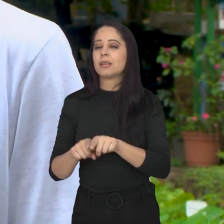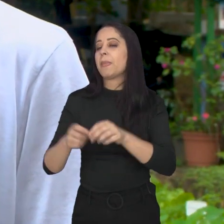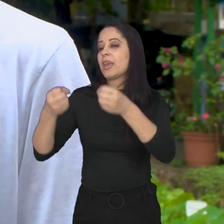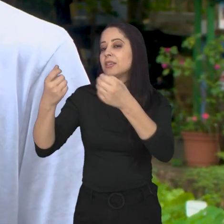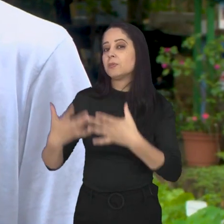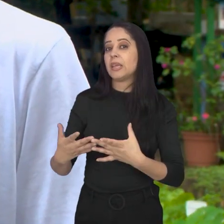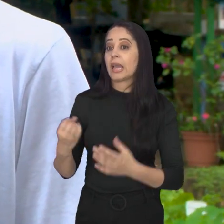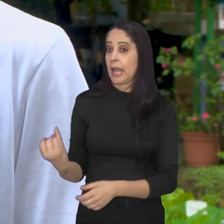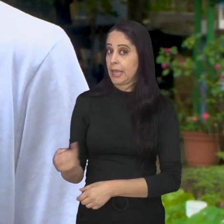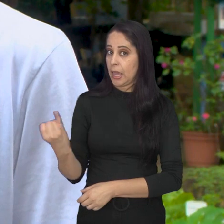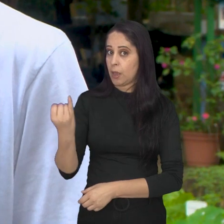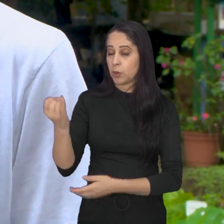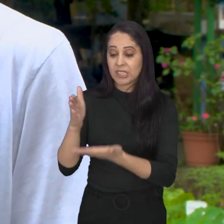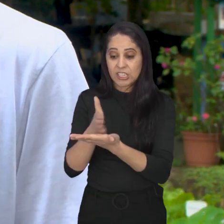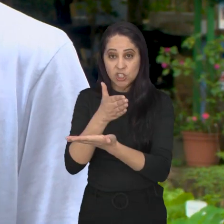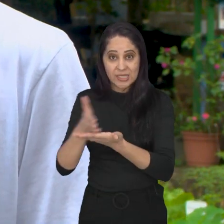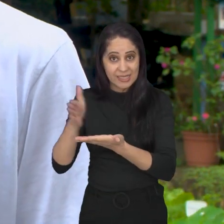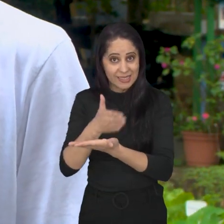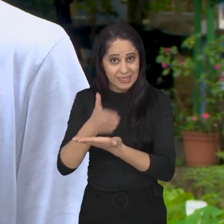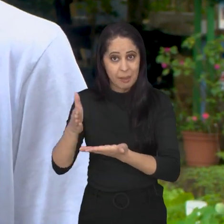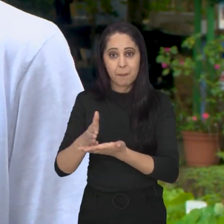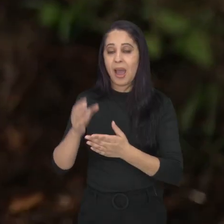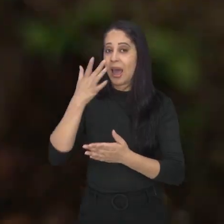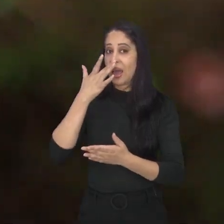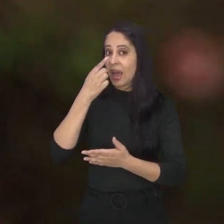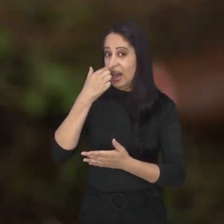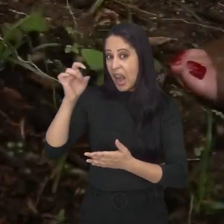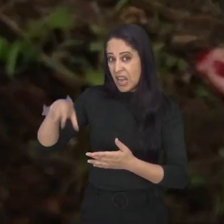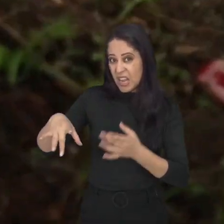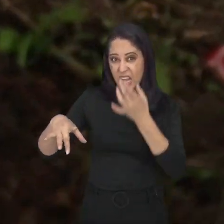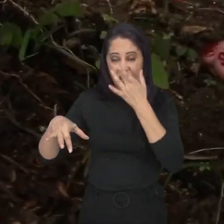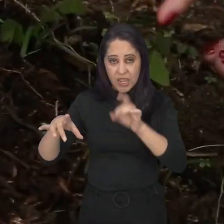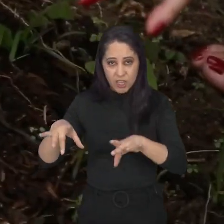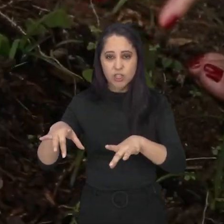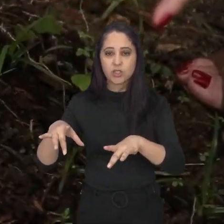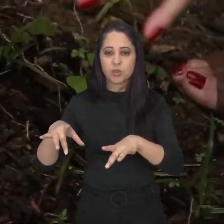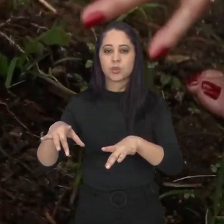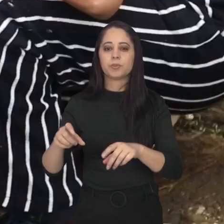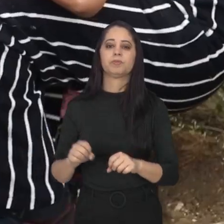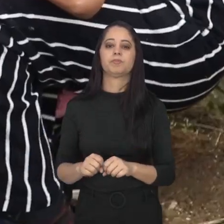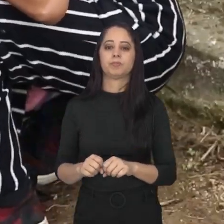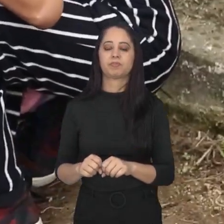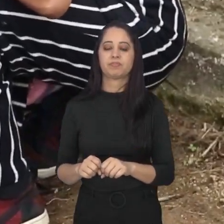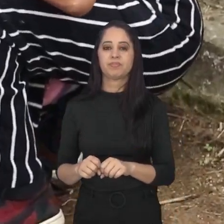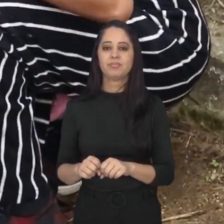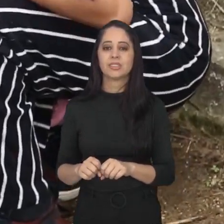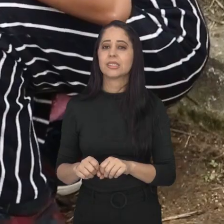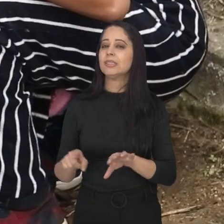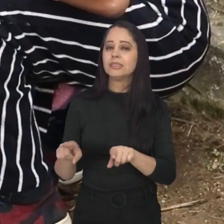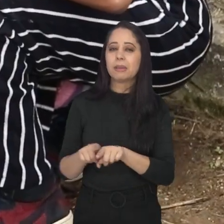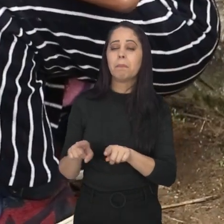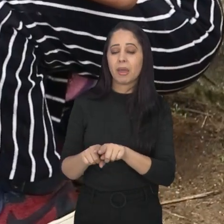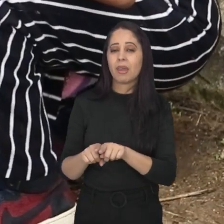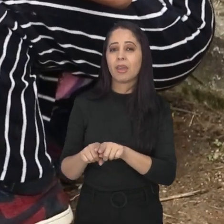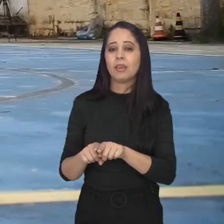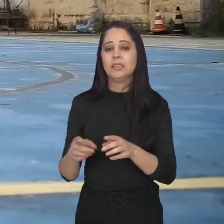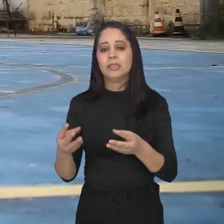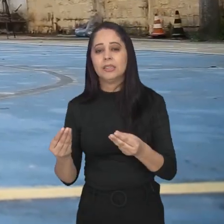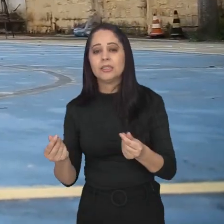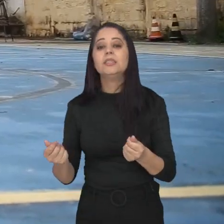com agricultura, ou que veio de área rural. E aí a gente entende que eles já têm uma bagagem, né? Eles já conhecem algumas plantas, eles já têm